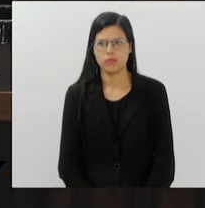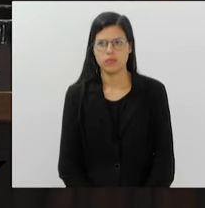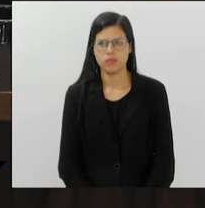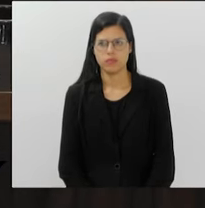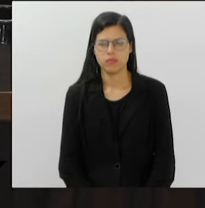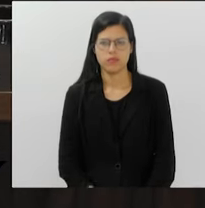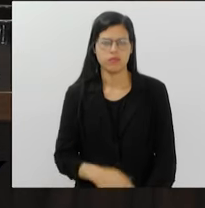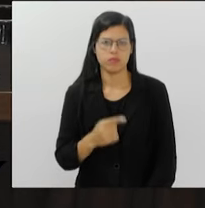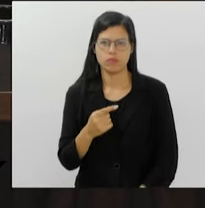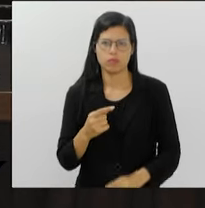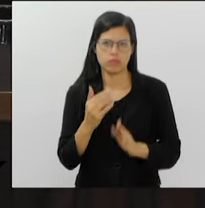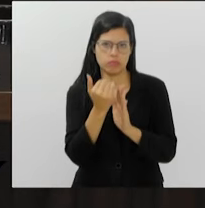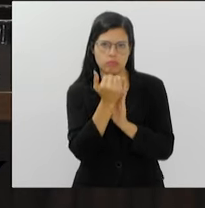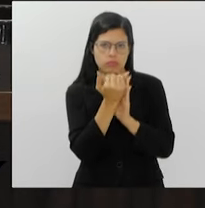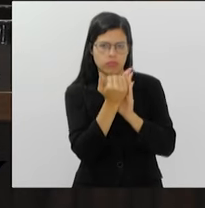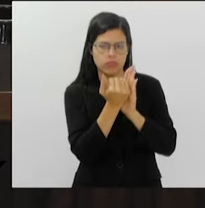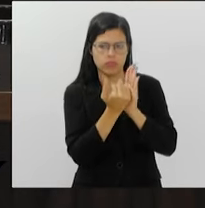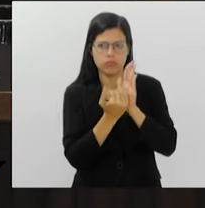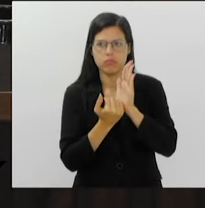Nada mais a tratar.